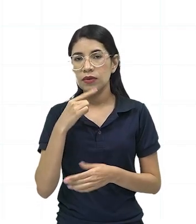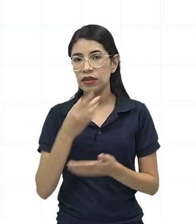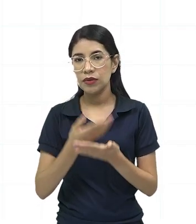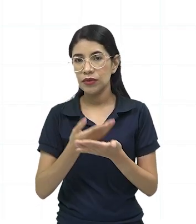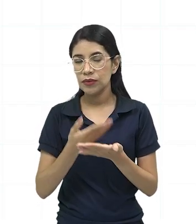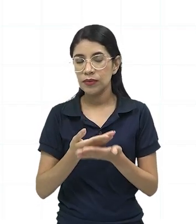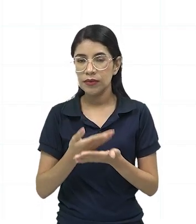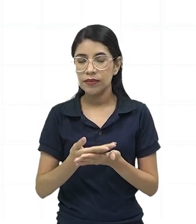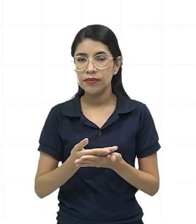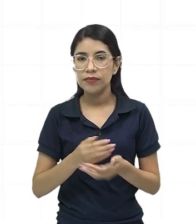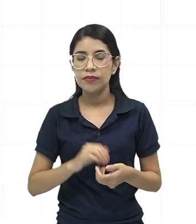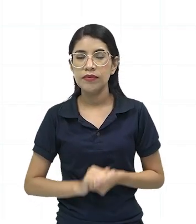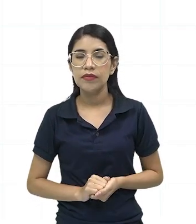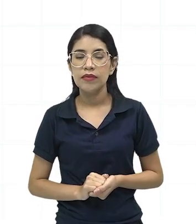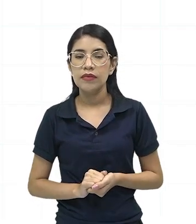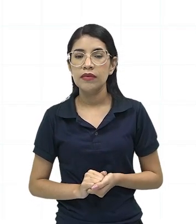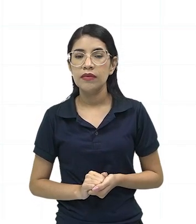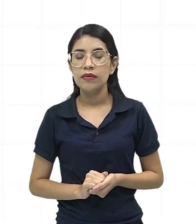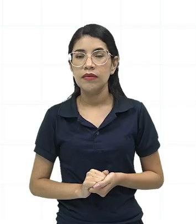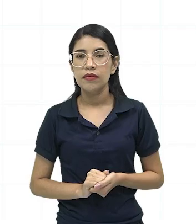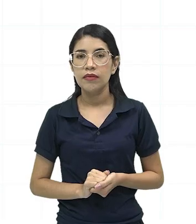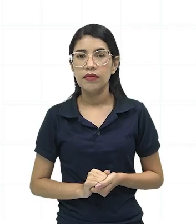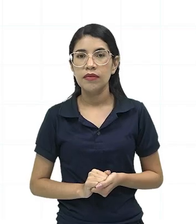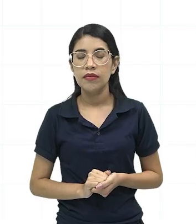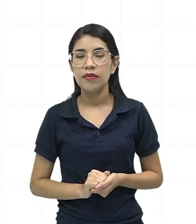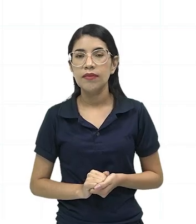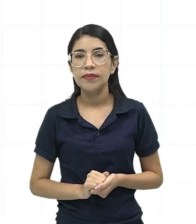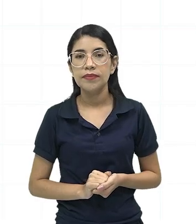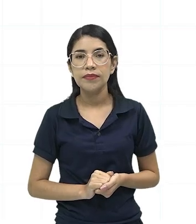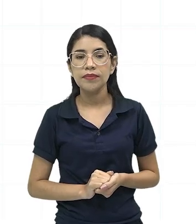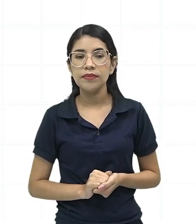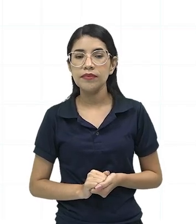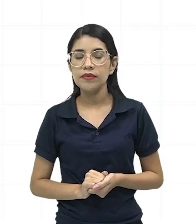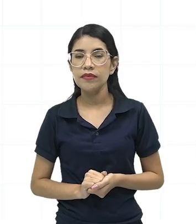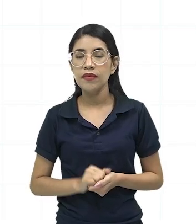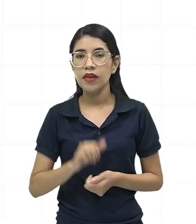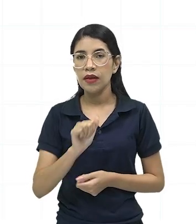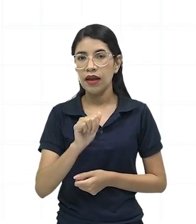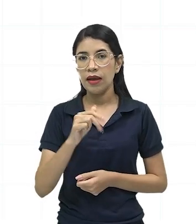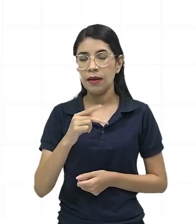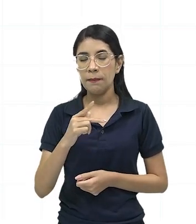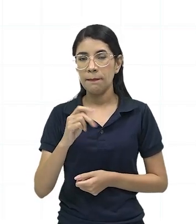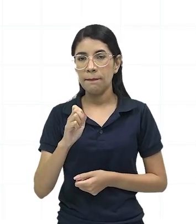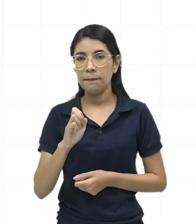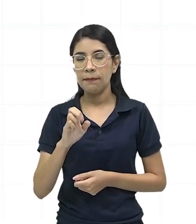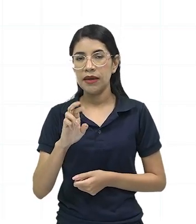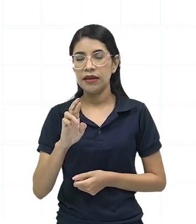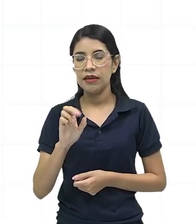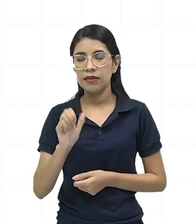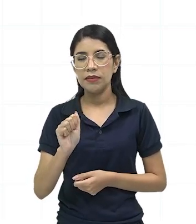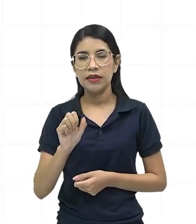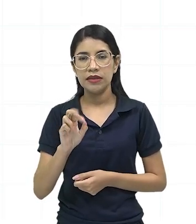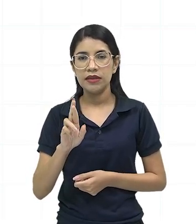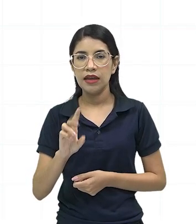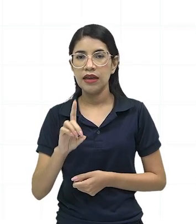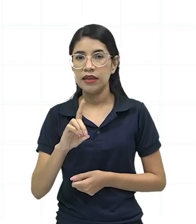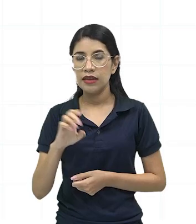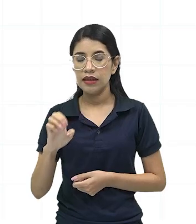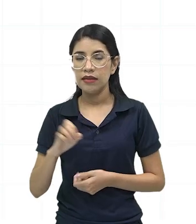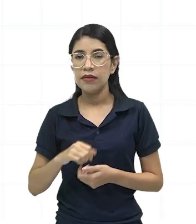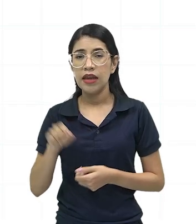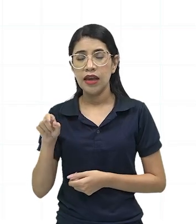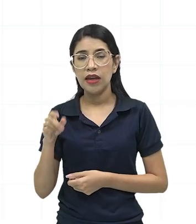a concessão foi que ela não tenha estudado muito. O apesar de, ele continuou sorrindo, apesar